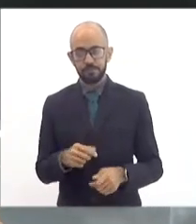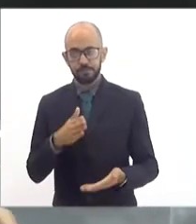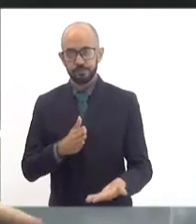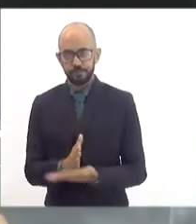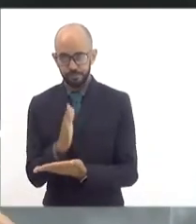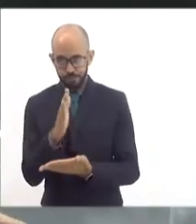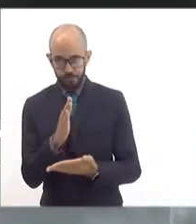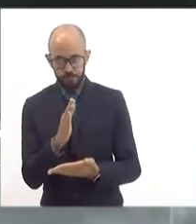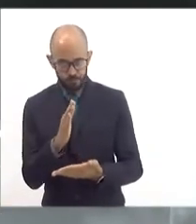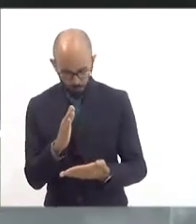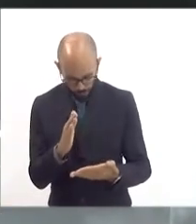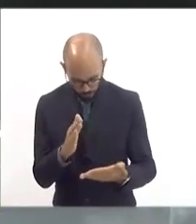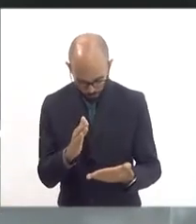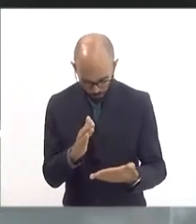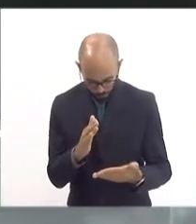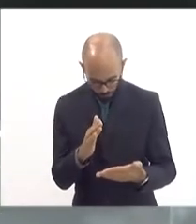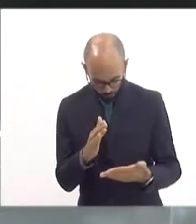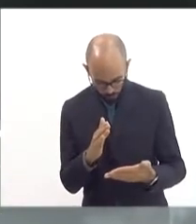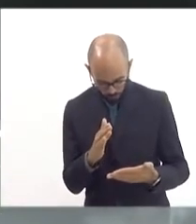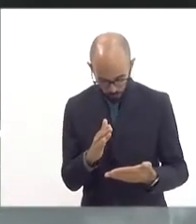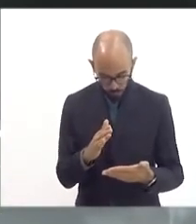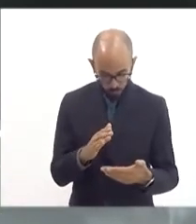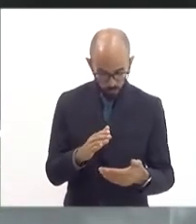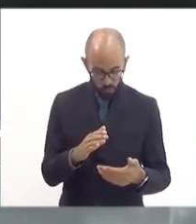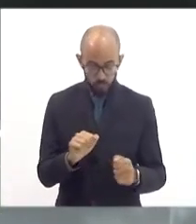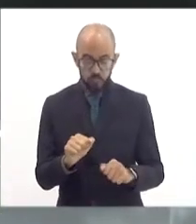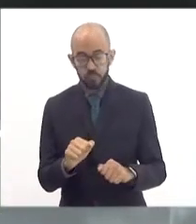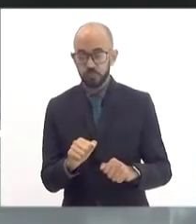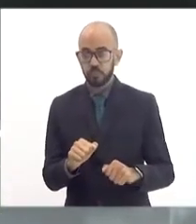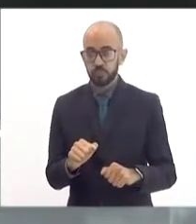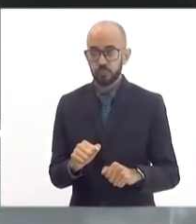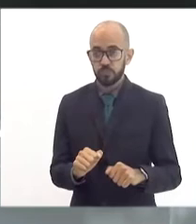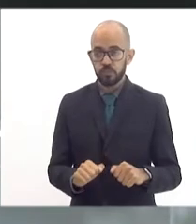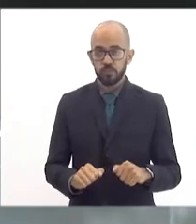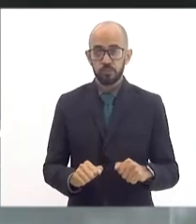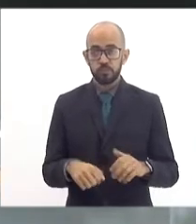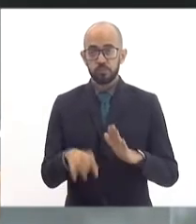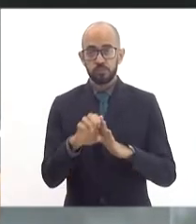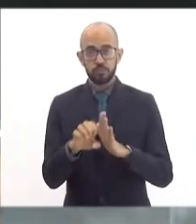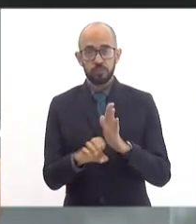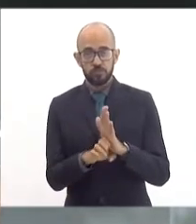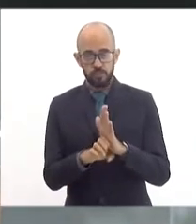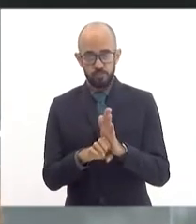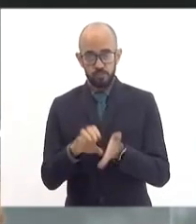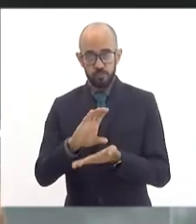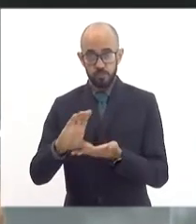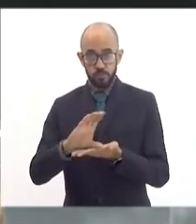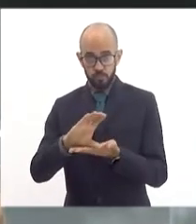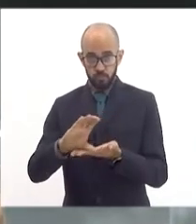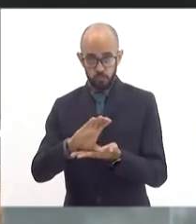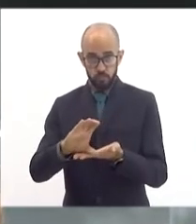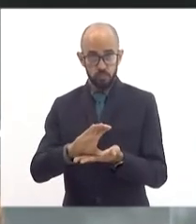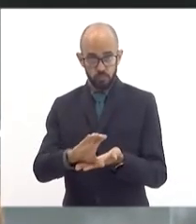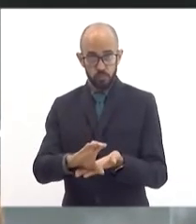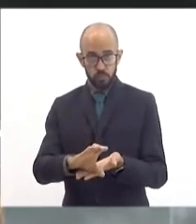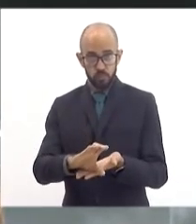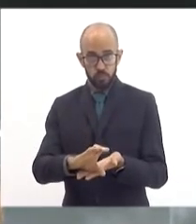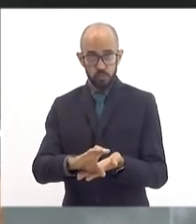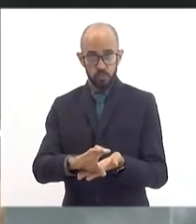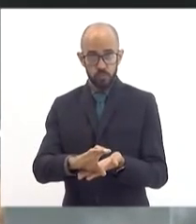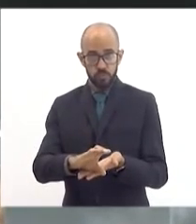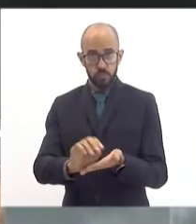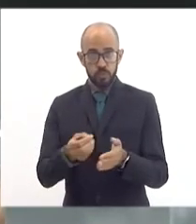aprovou e fez aprovar, né, uma emenda à Constituição criando o